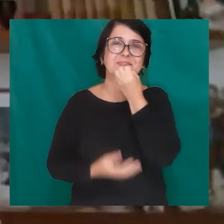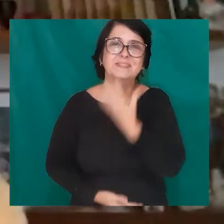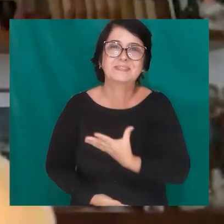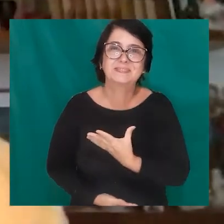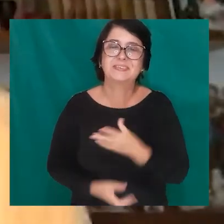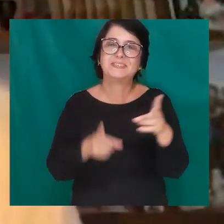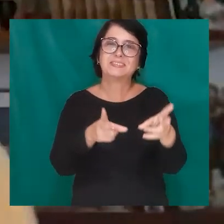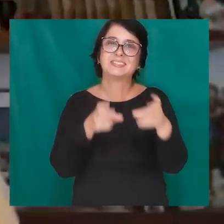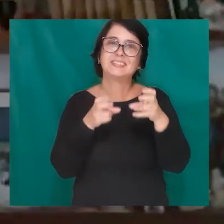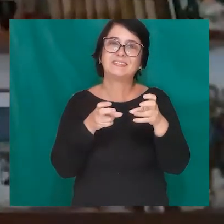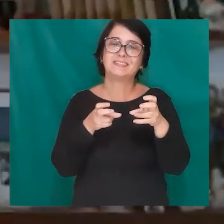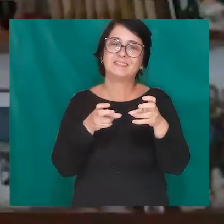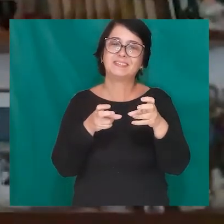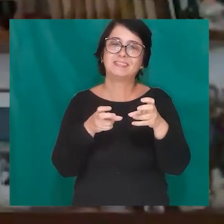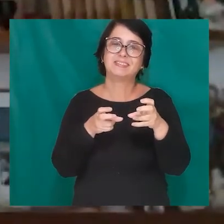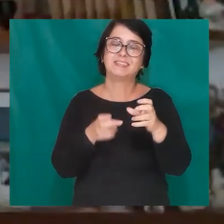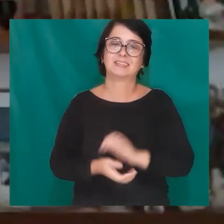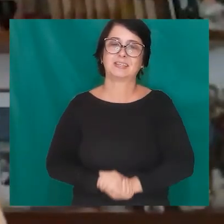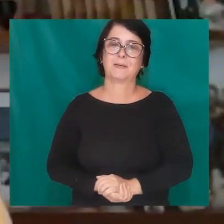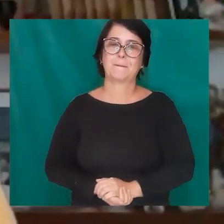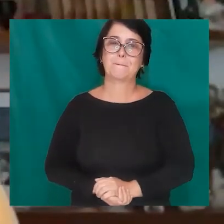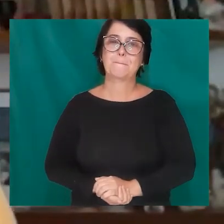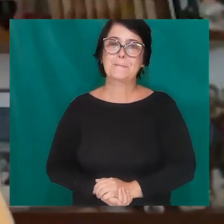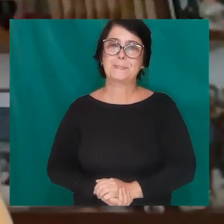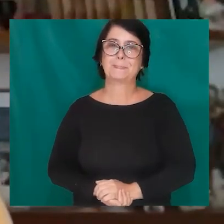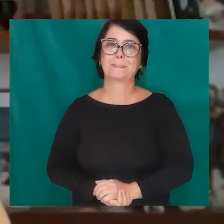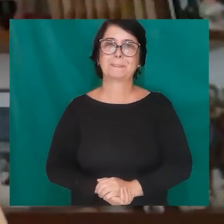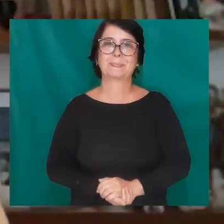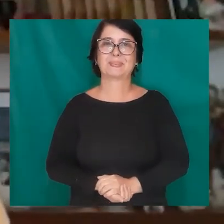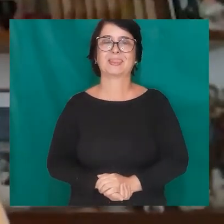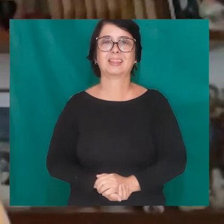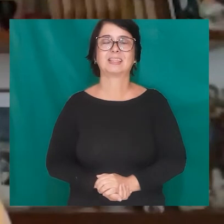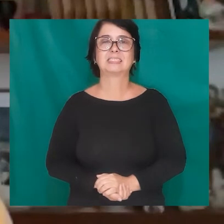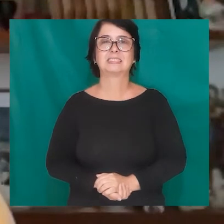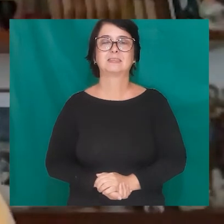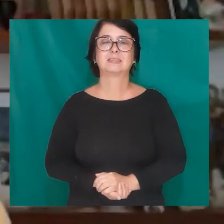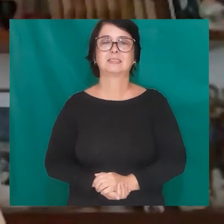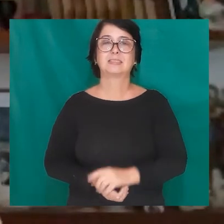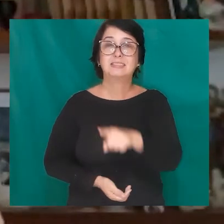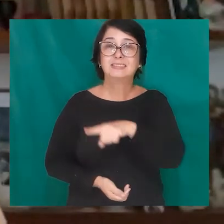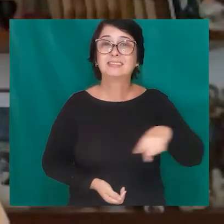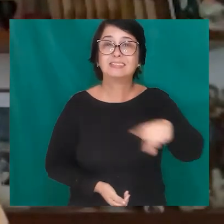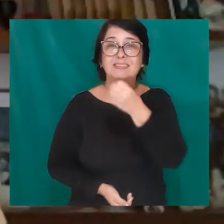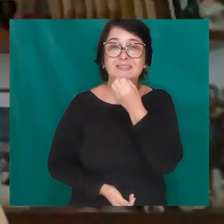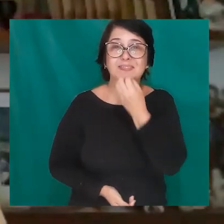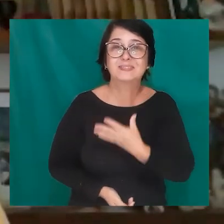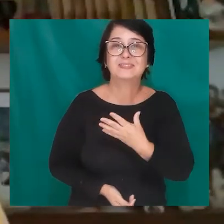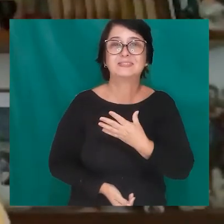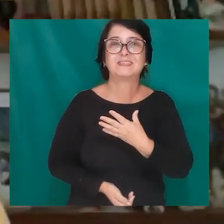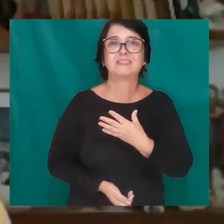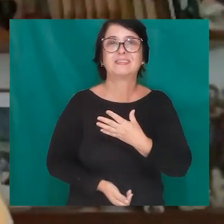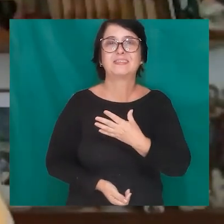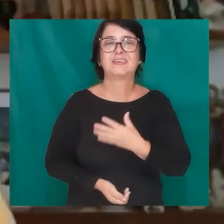a gente perceber, a gente terminar e finalizar esse papo com esse ciclo virtuoso que é, né, do que o Renato e o Antônio falaram, de